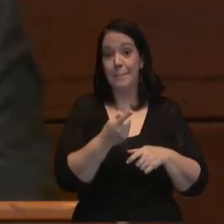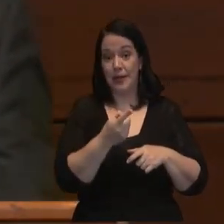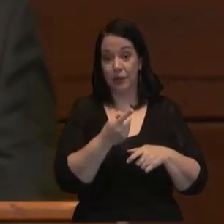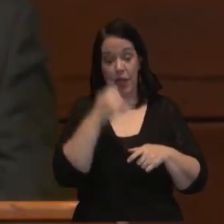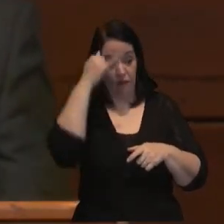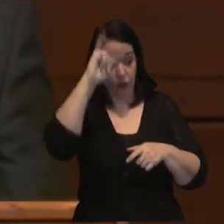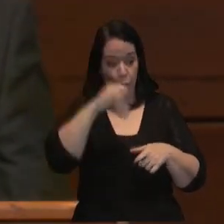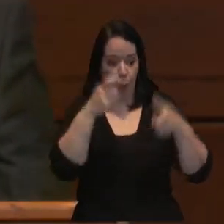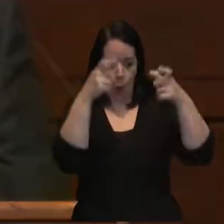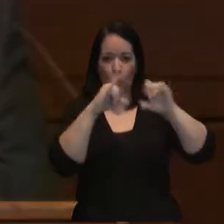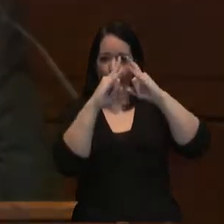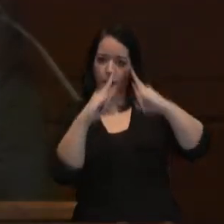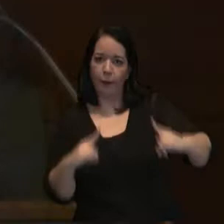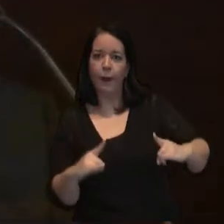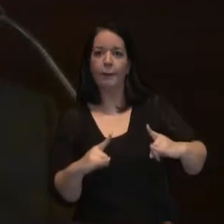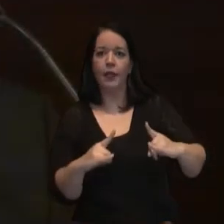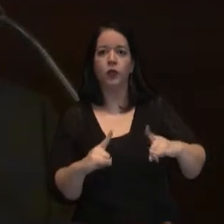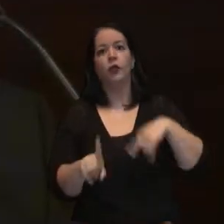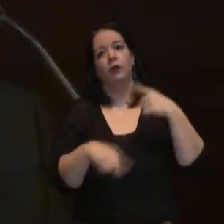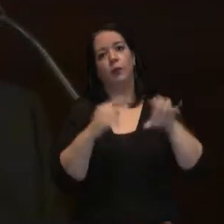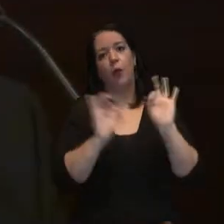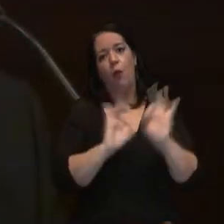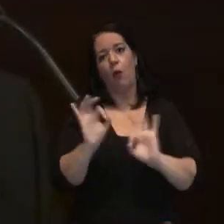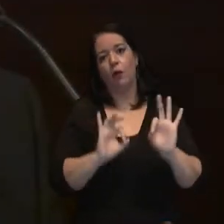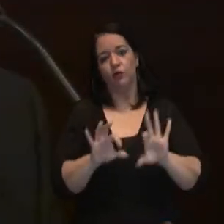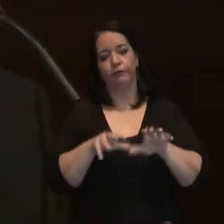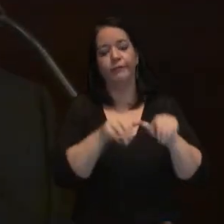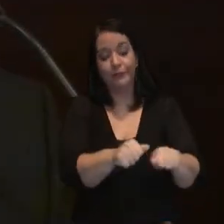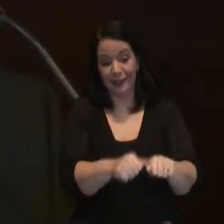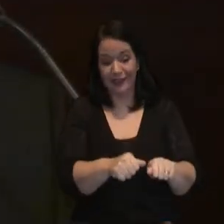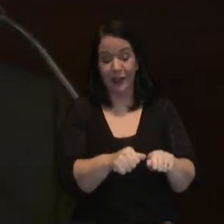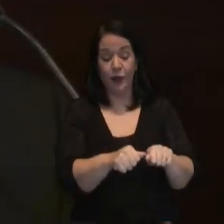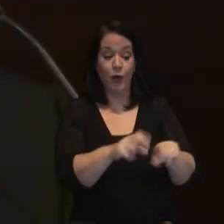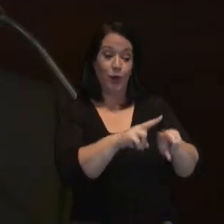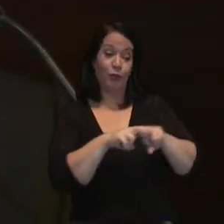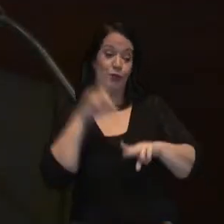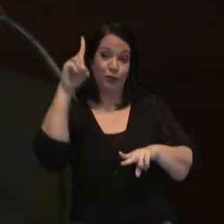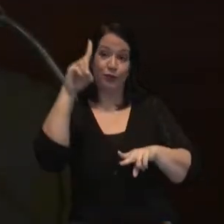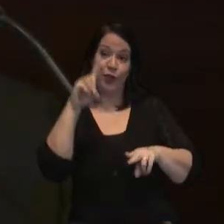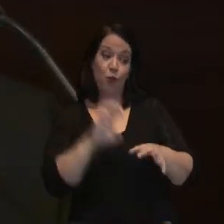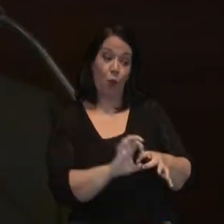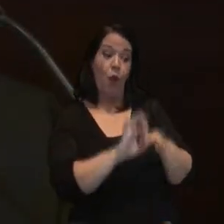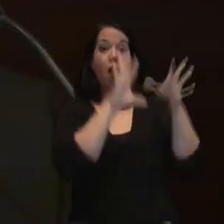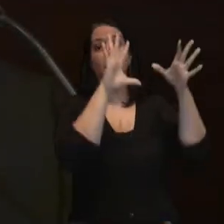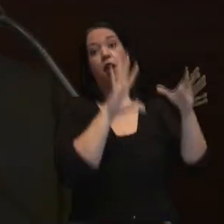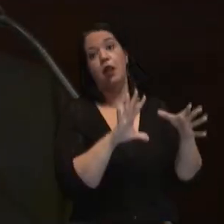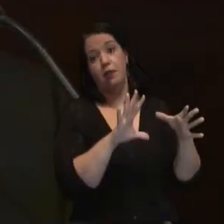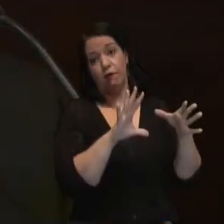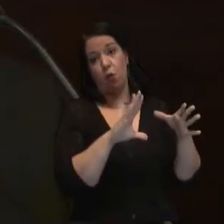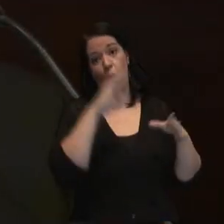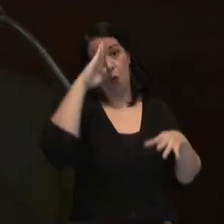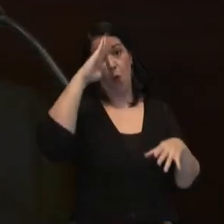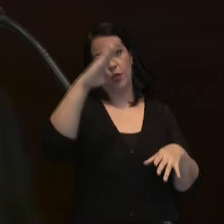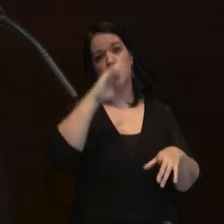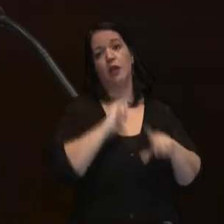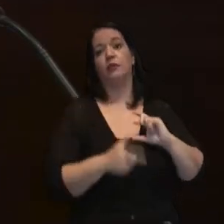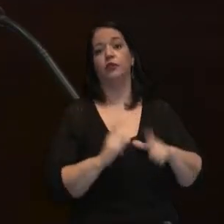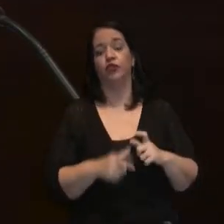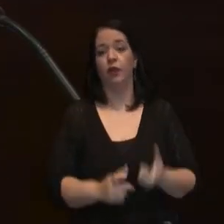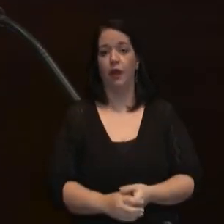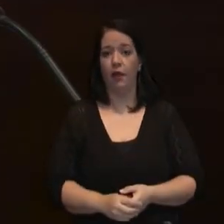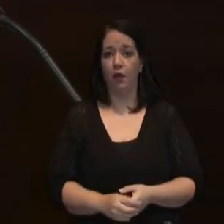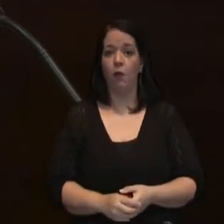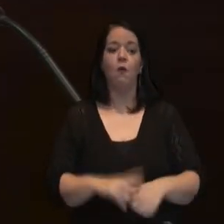salva, a vida do seu exército salva, e também o poder da nação, a moral da nação de Israel